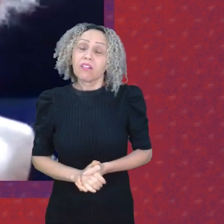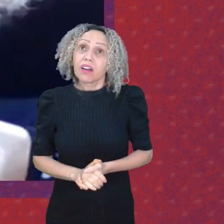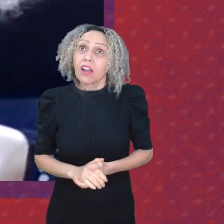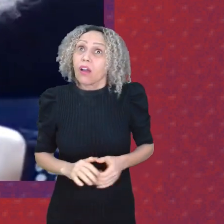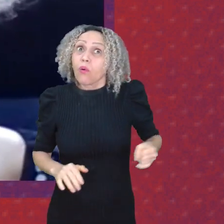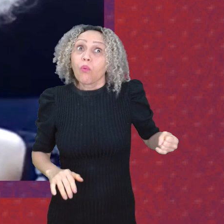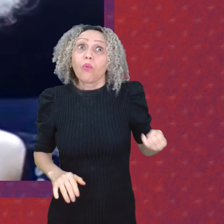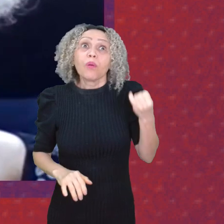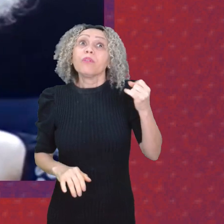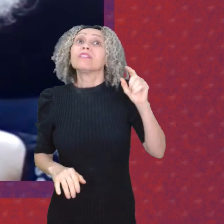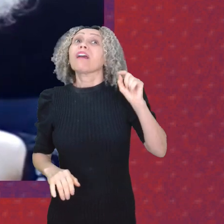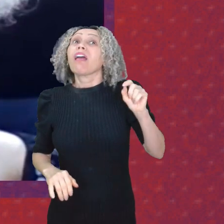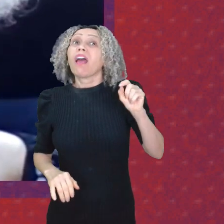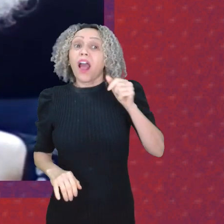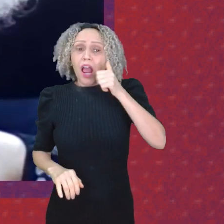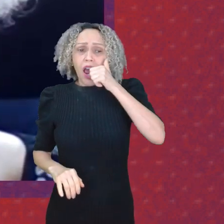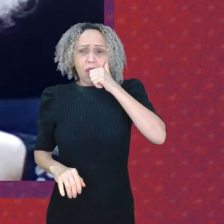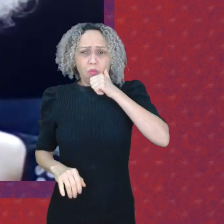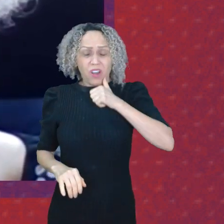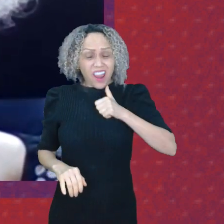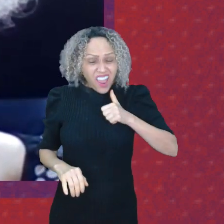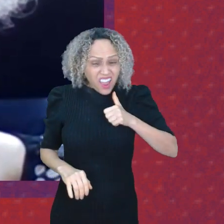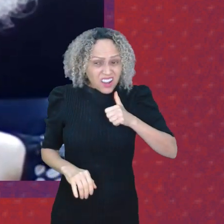medo de denúncia.